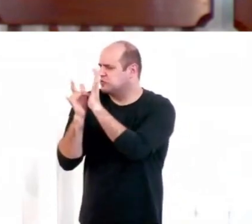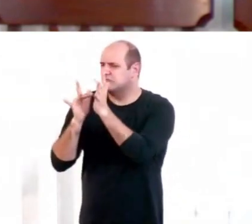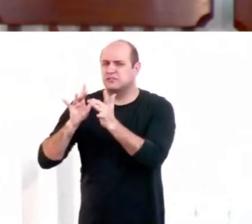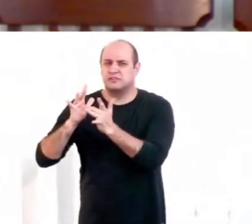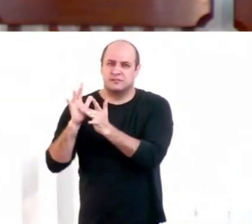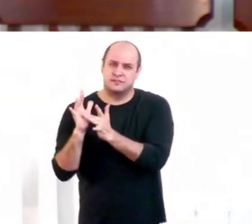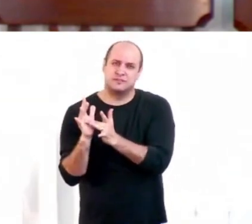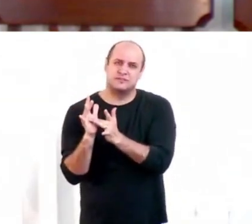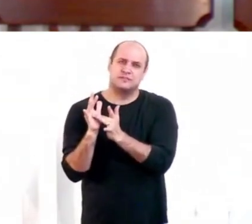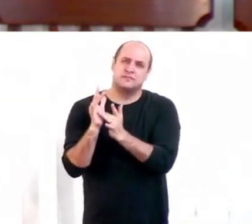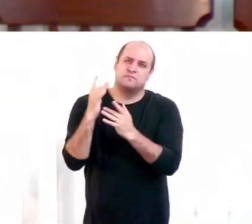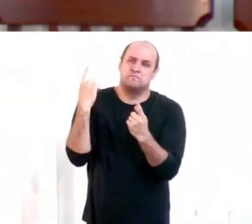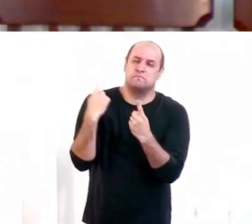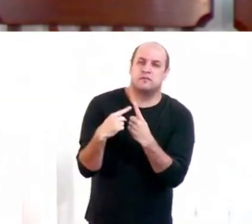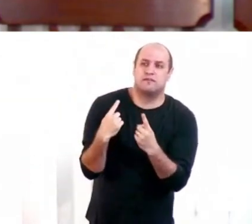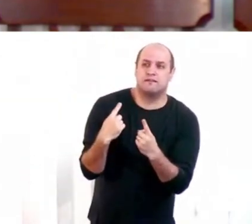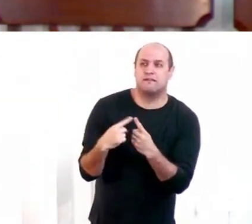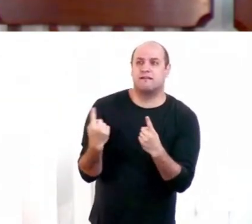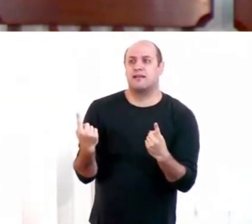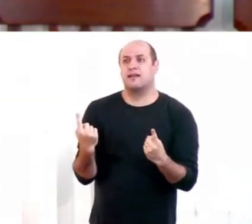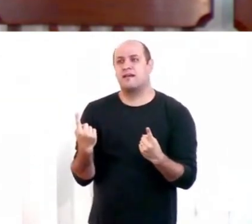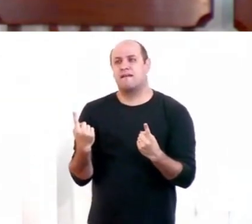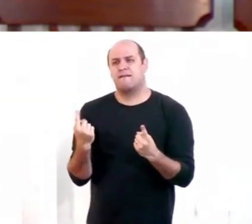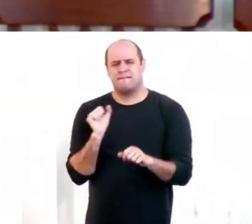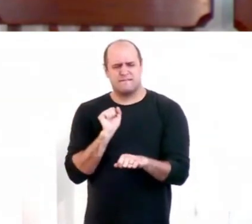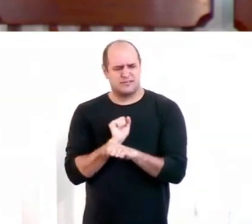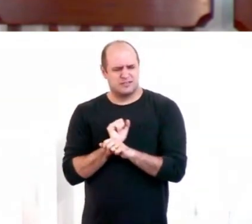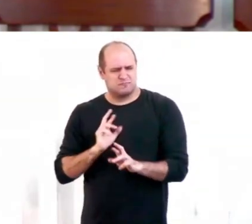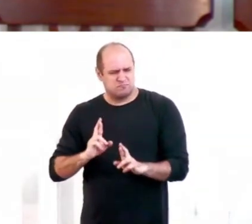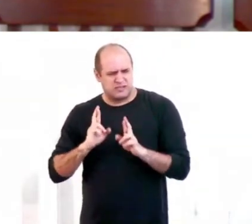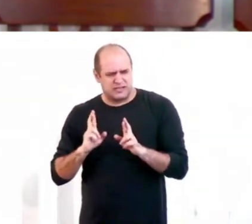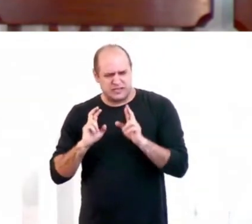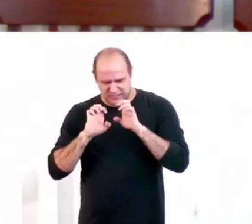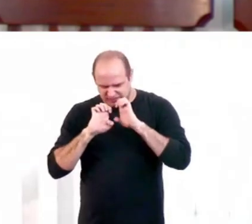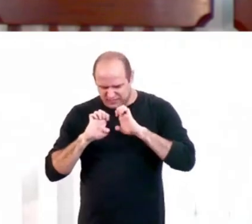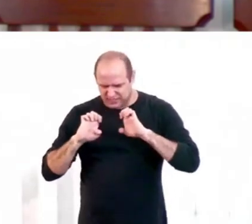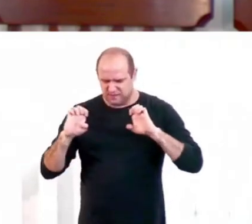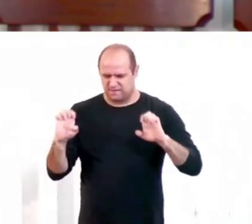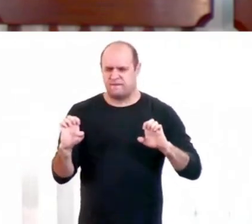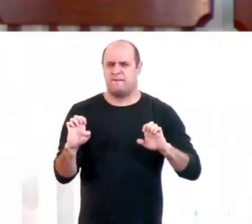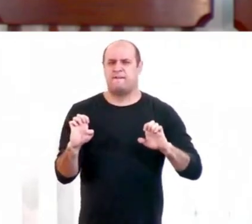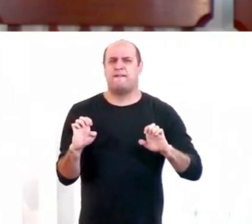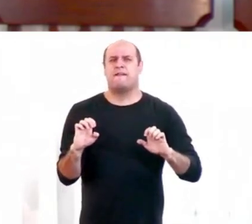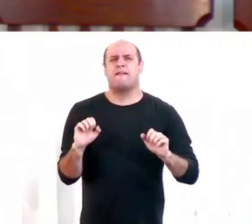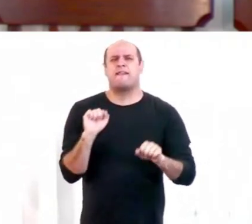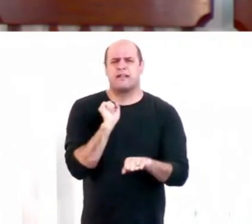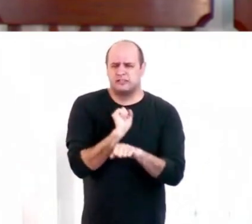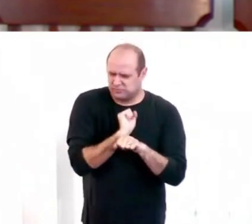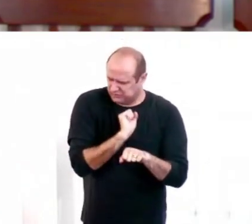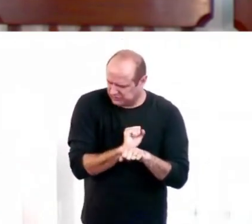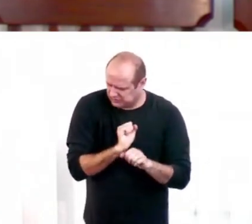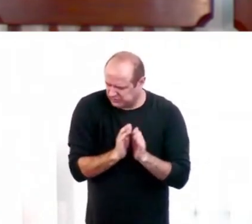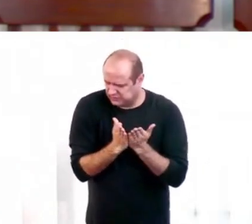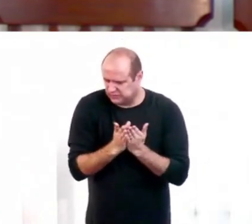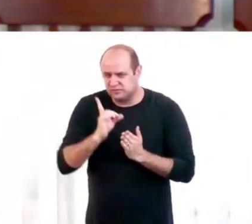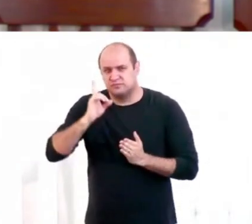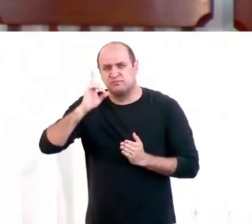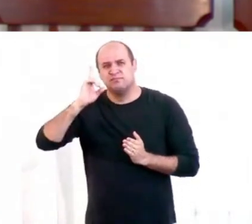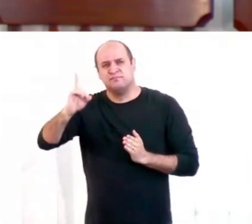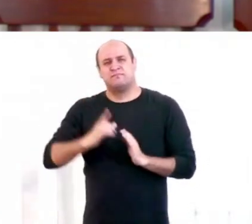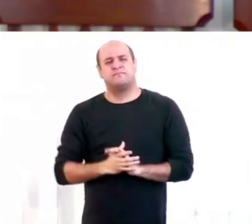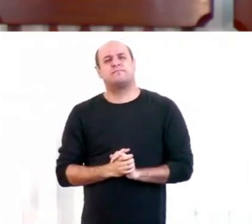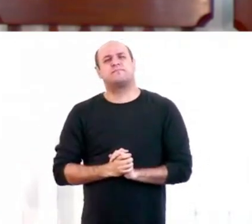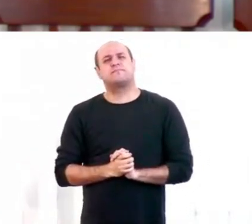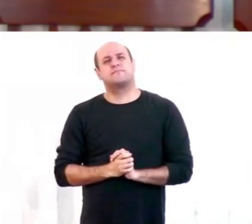Jesus, porque a esperança do Evangelho, a esperança da palavra verdadeira